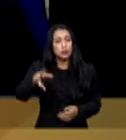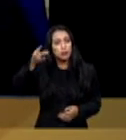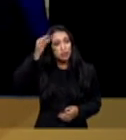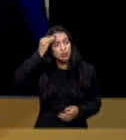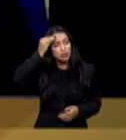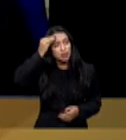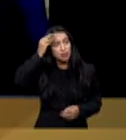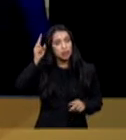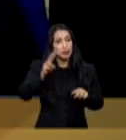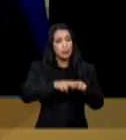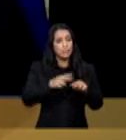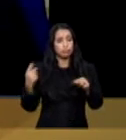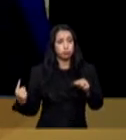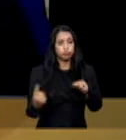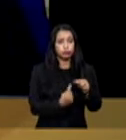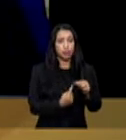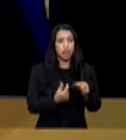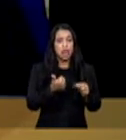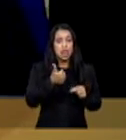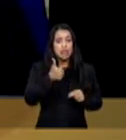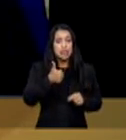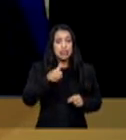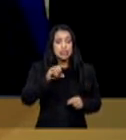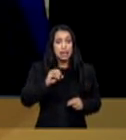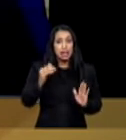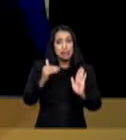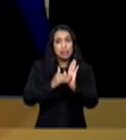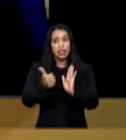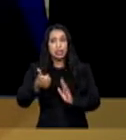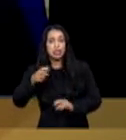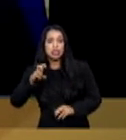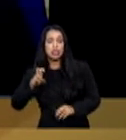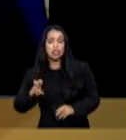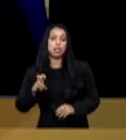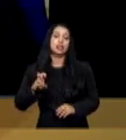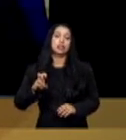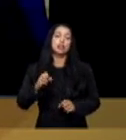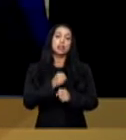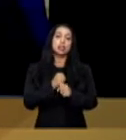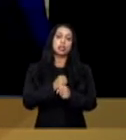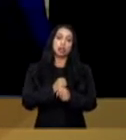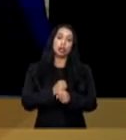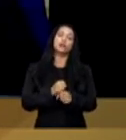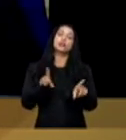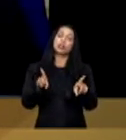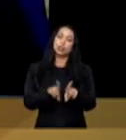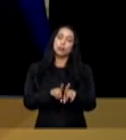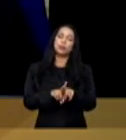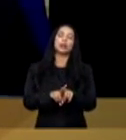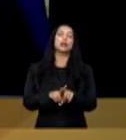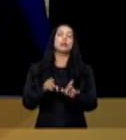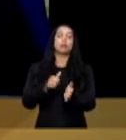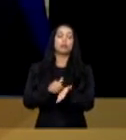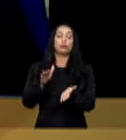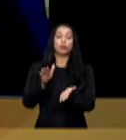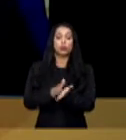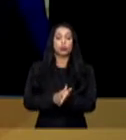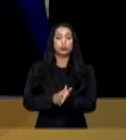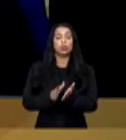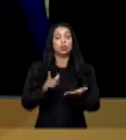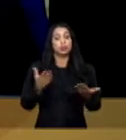de reclusão de 10 a 15 anos, além de multa. Cuida-se de uma reprimenda